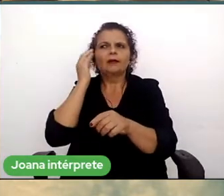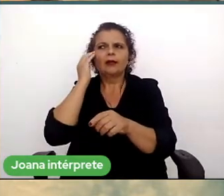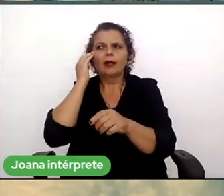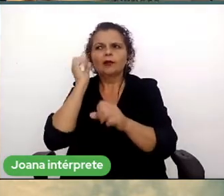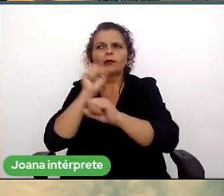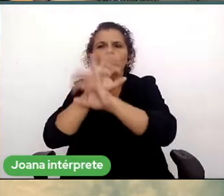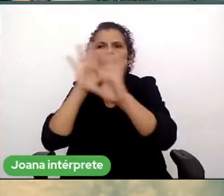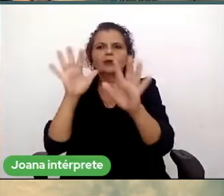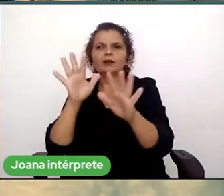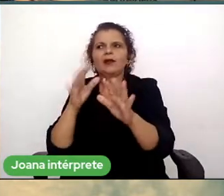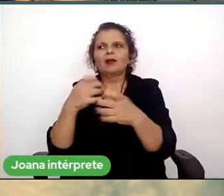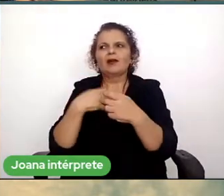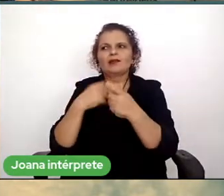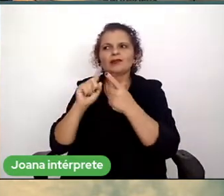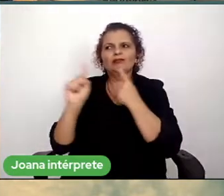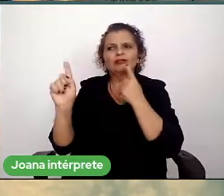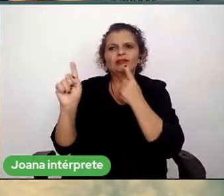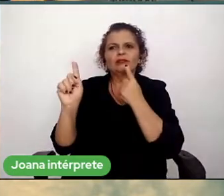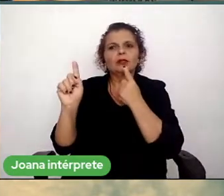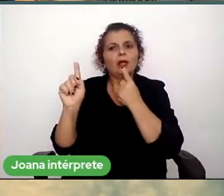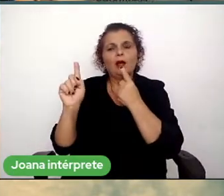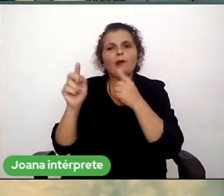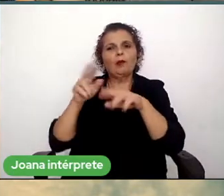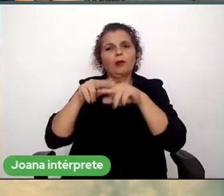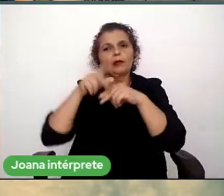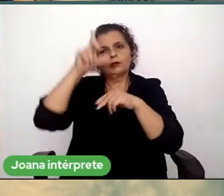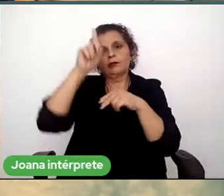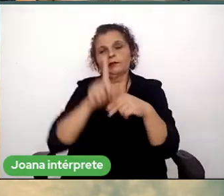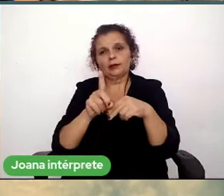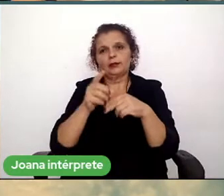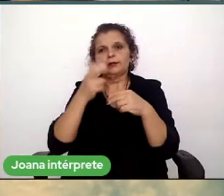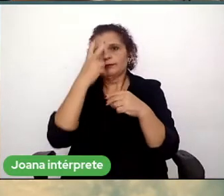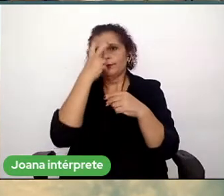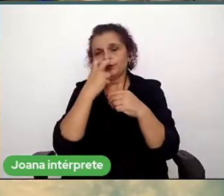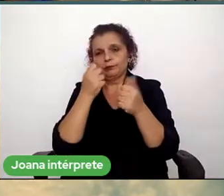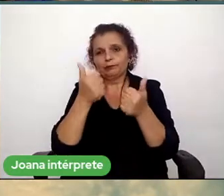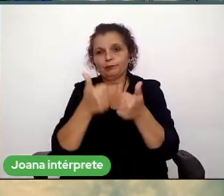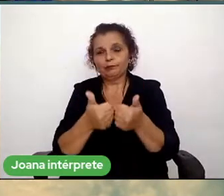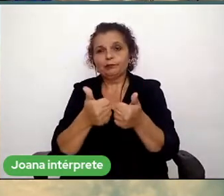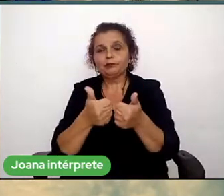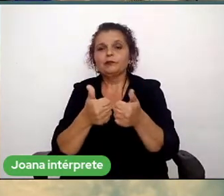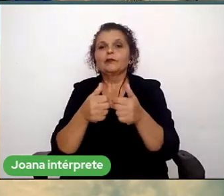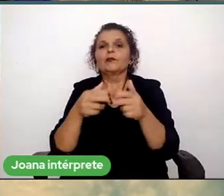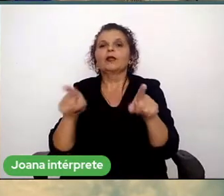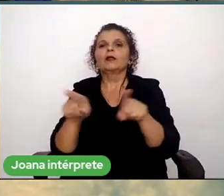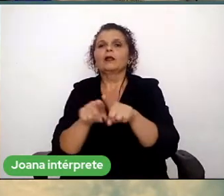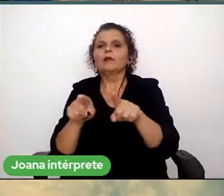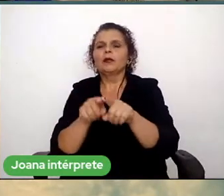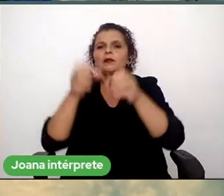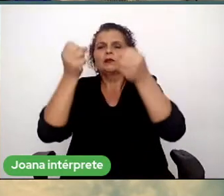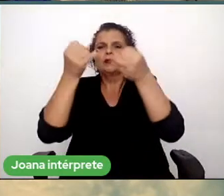e não se sinta excluída por causa da sua deficiência visual Tá e por fim eu vou falar pouquinho mais para frente aqui de algumas práticas